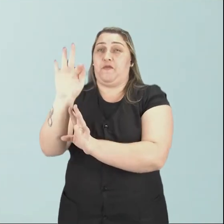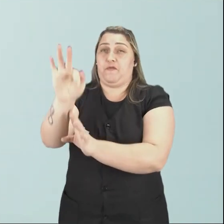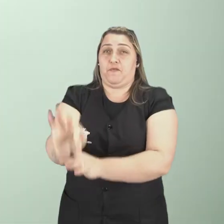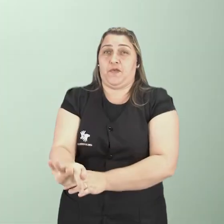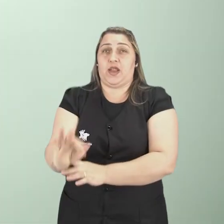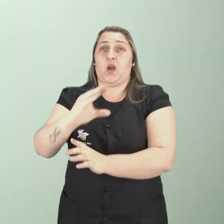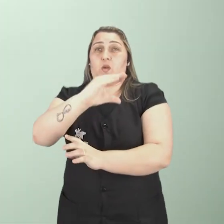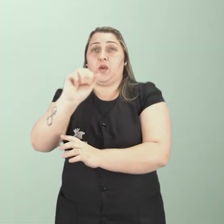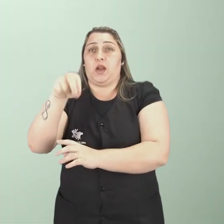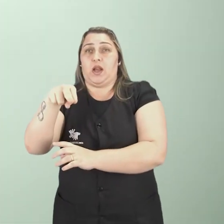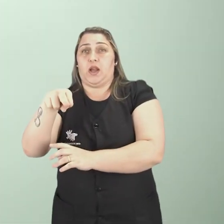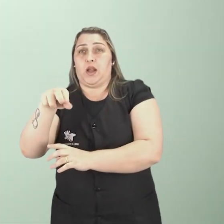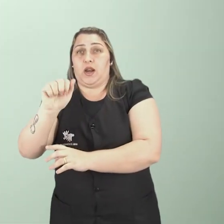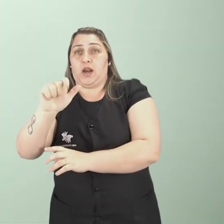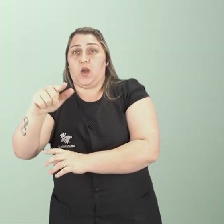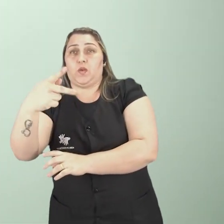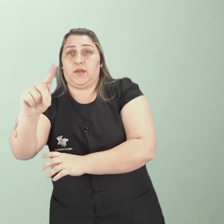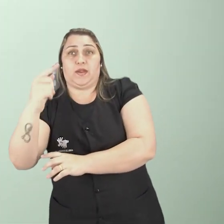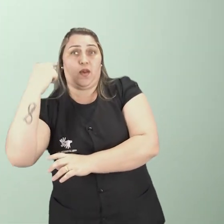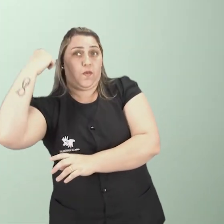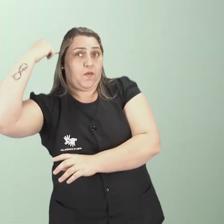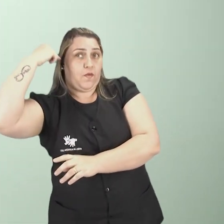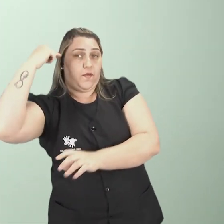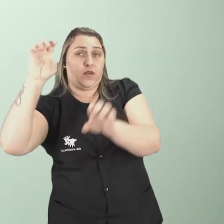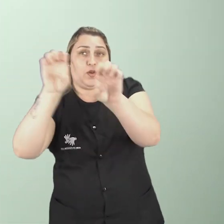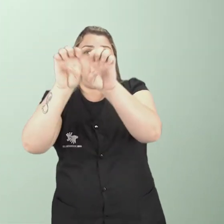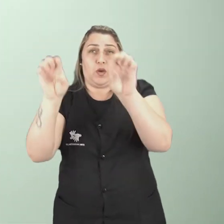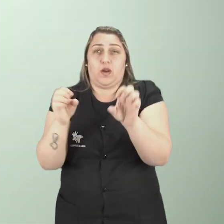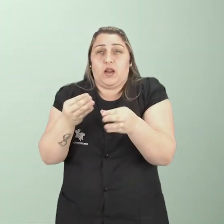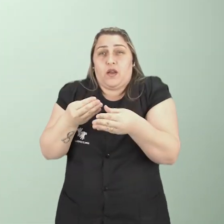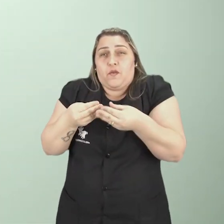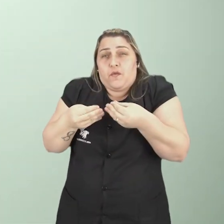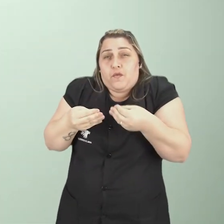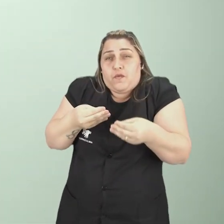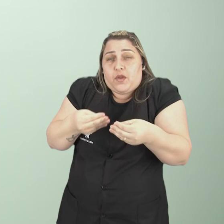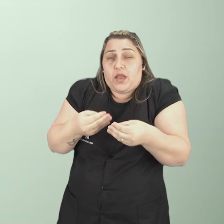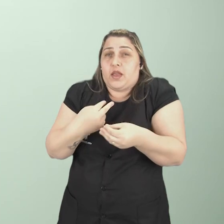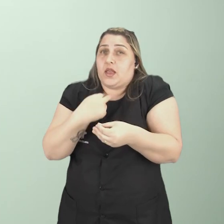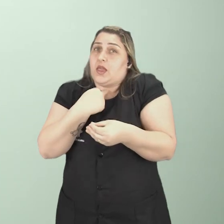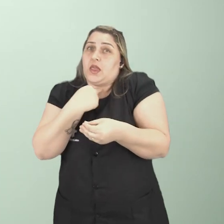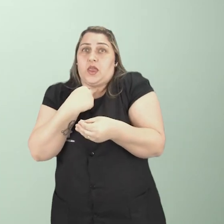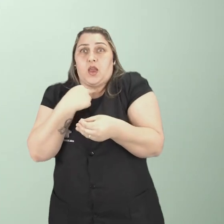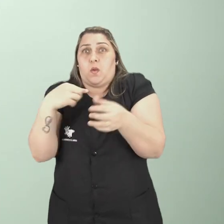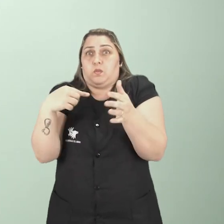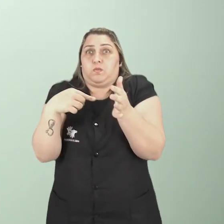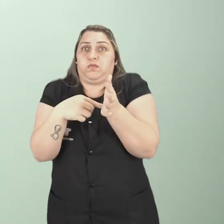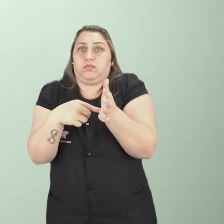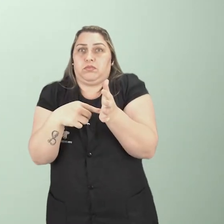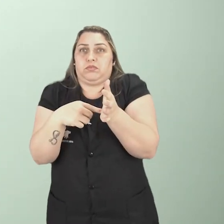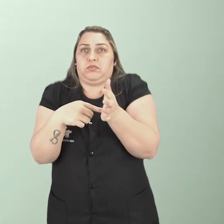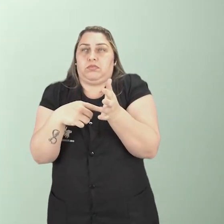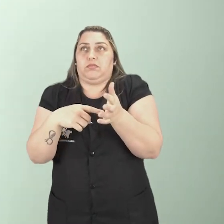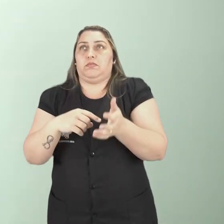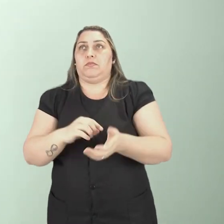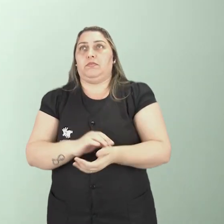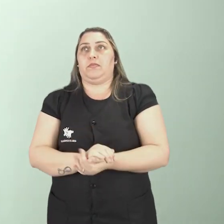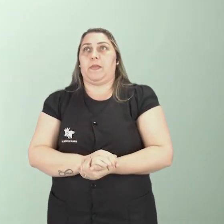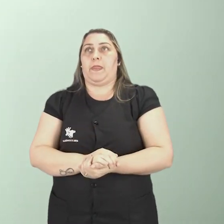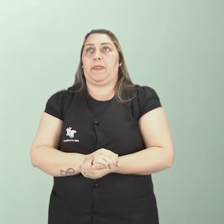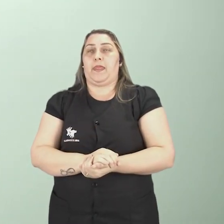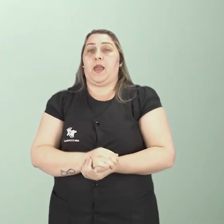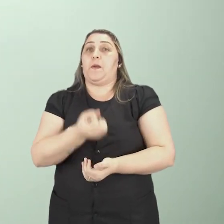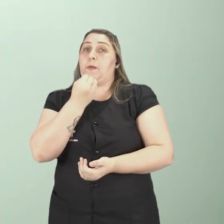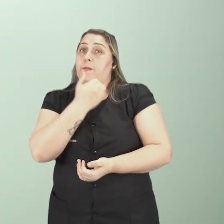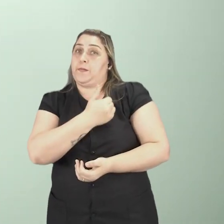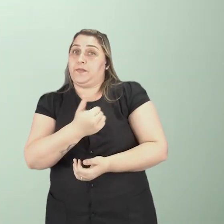ouvido. Então, é aquela estrutura muito fininha que não pode ser perfurada.